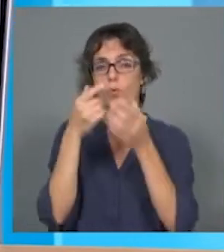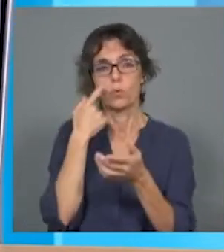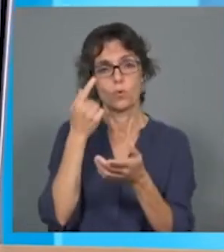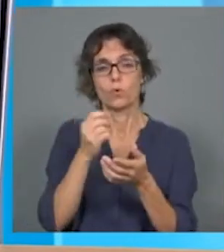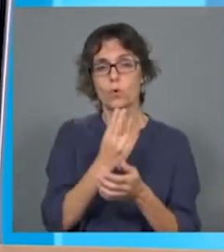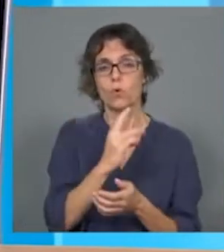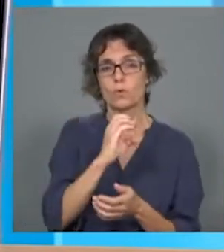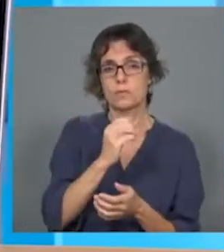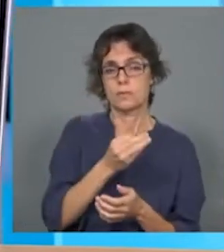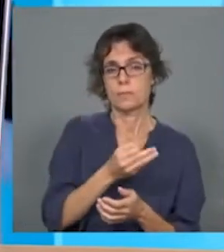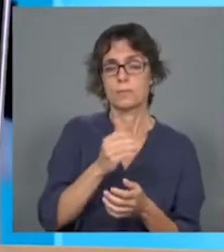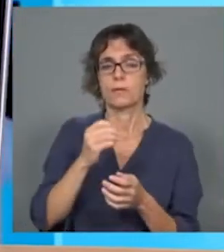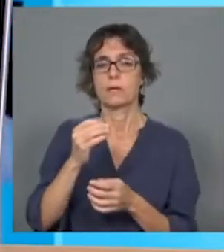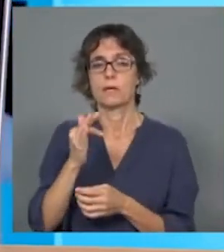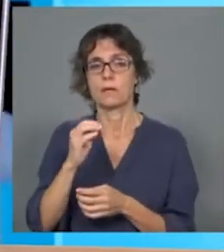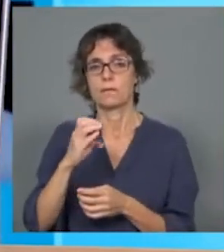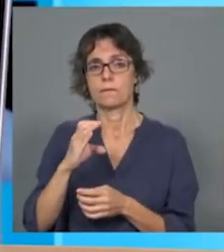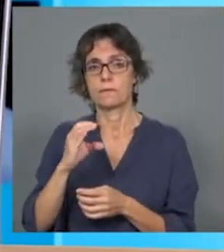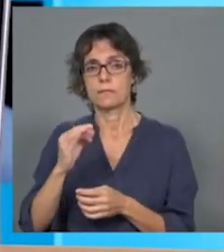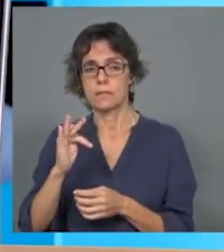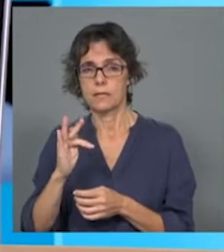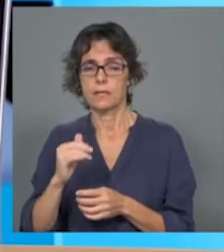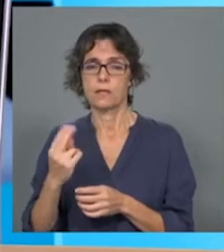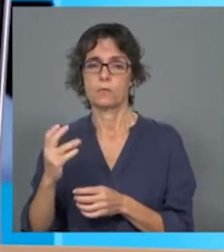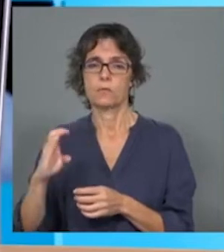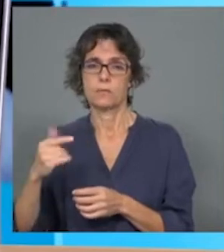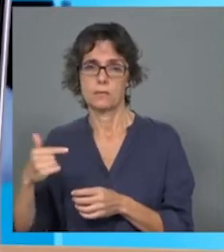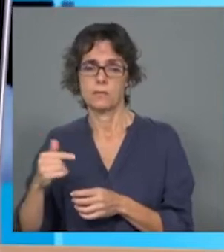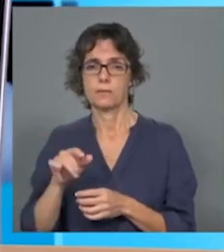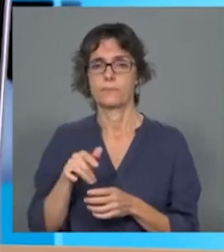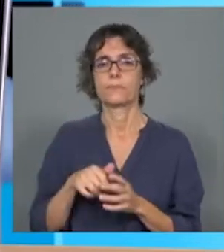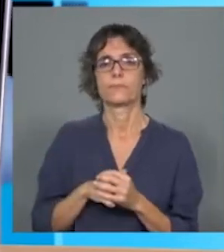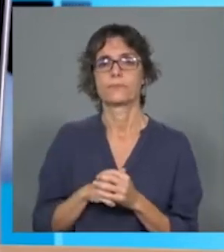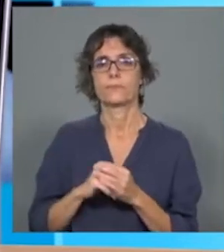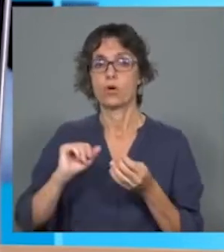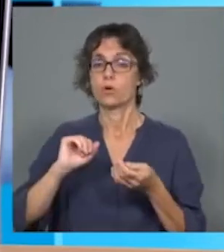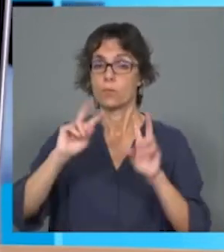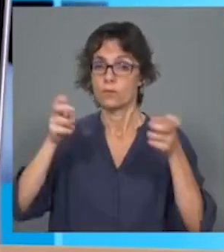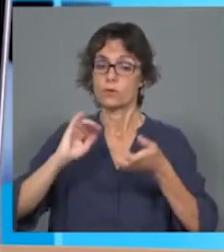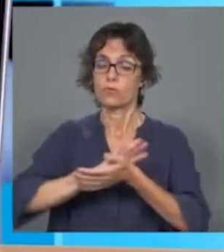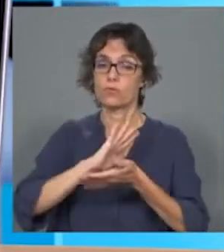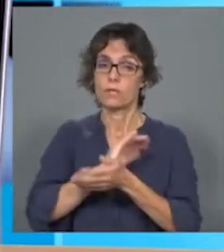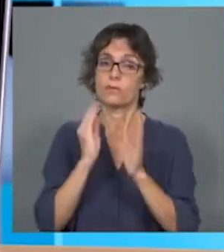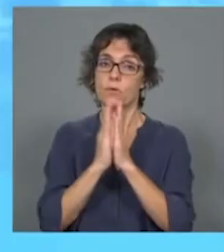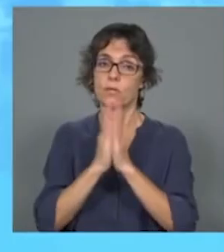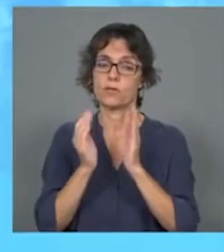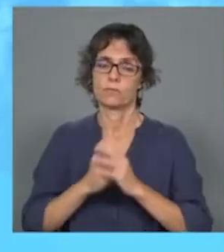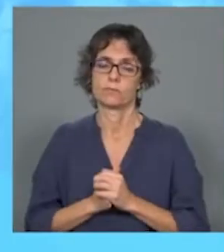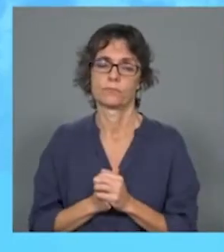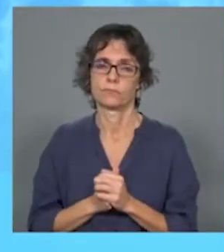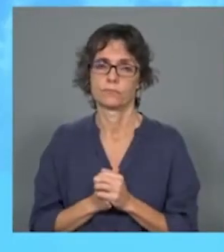UCP, FCH, FT, Jornalismo e Religiões, e rapidamente será possível chegar aos elementos indispensáveis para a inscrição.